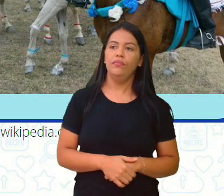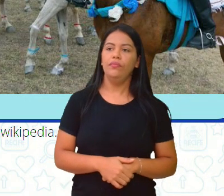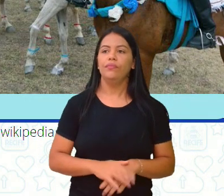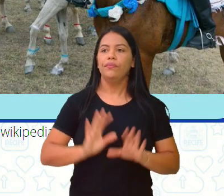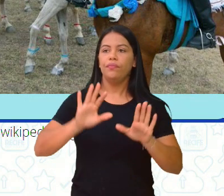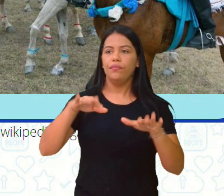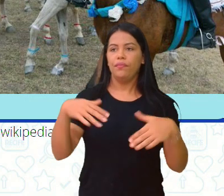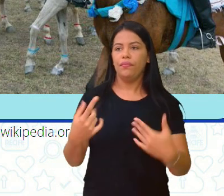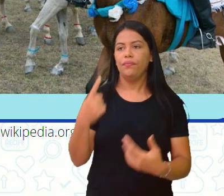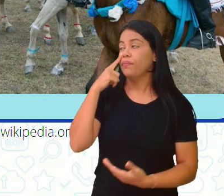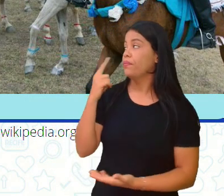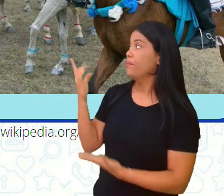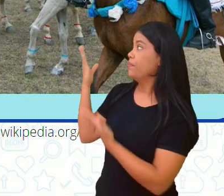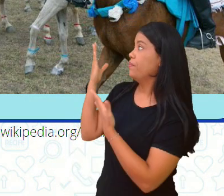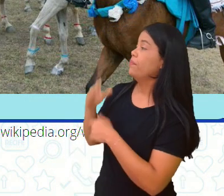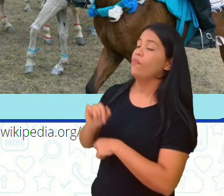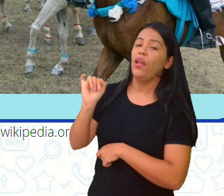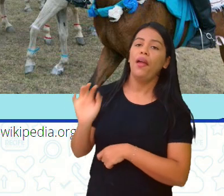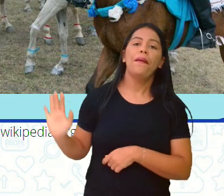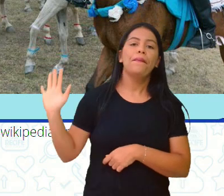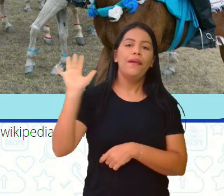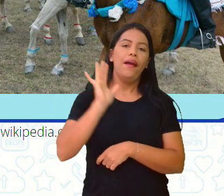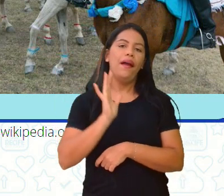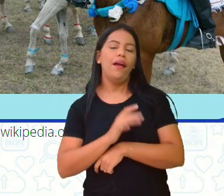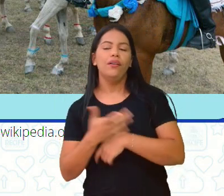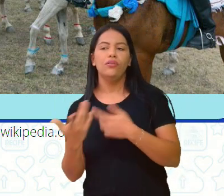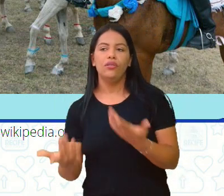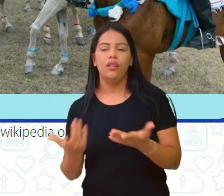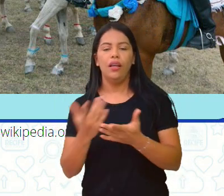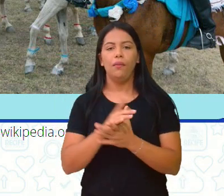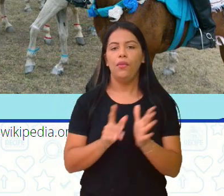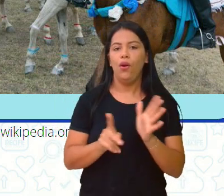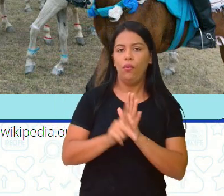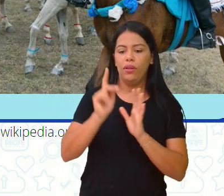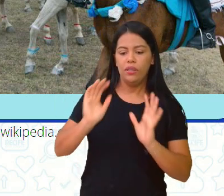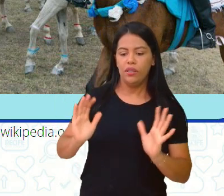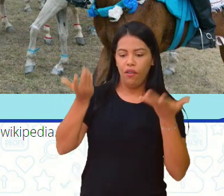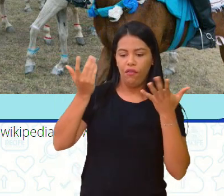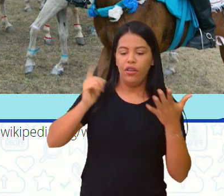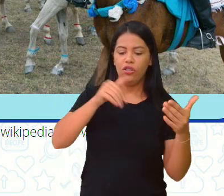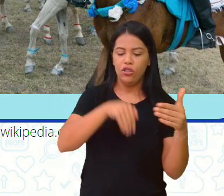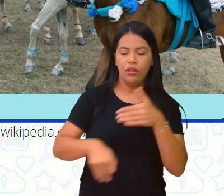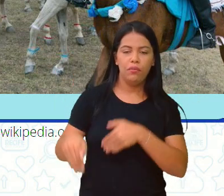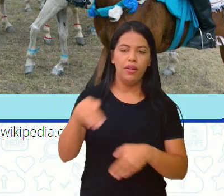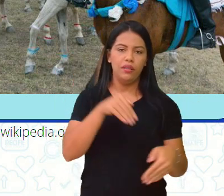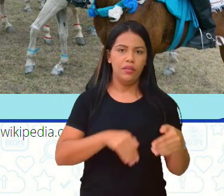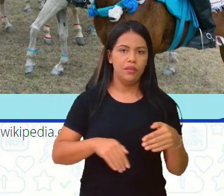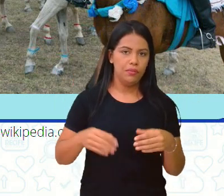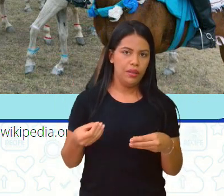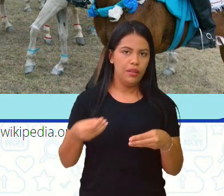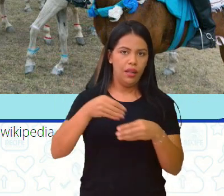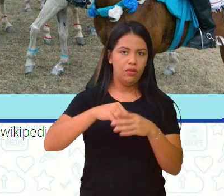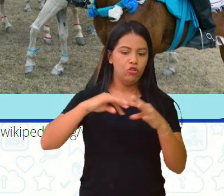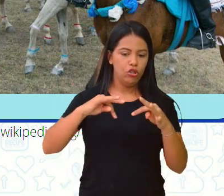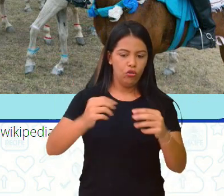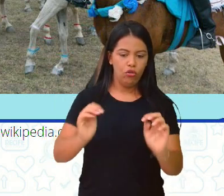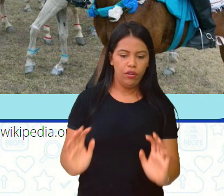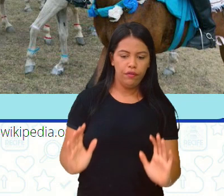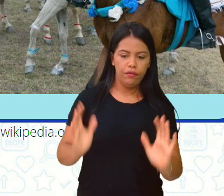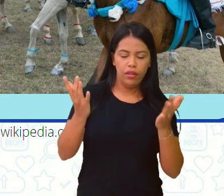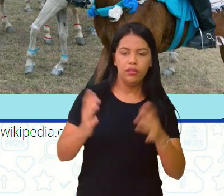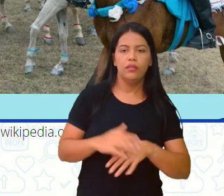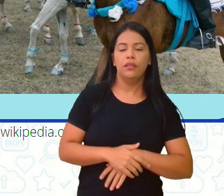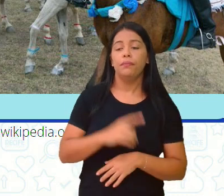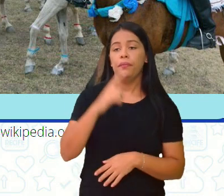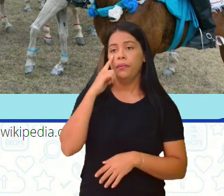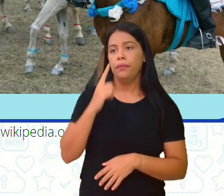A cenografia desses folguedos geralmente fazem parte de toda a ambientação da festa. No caso